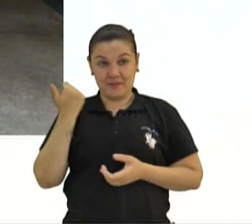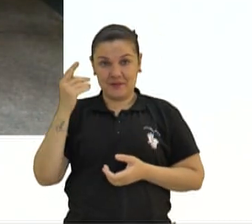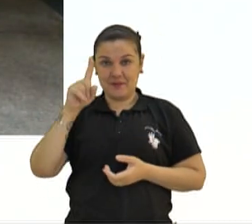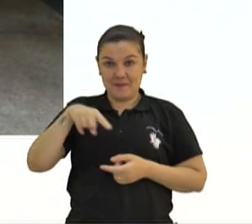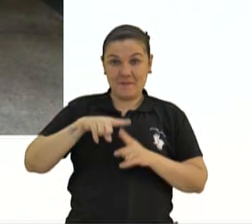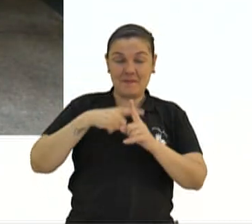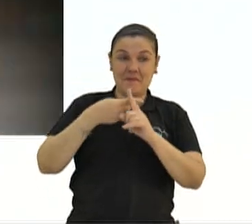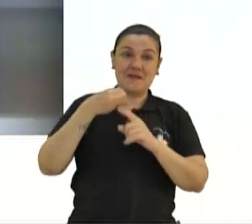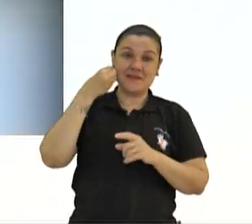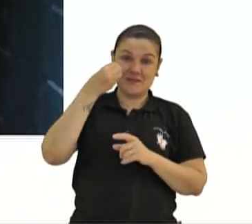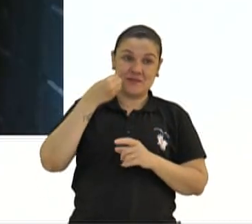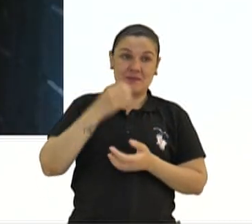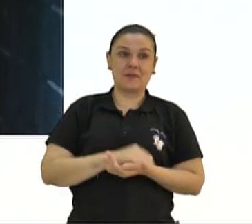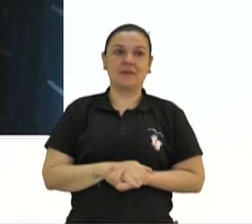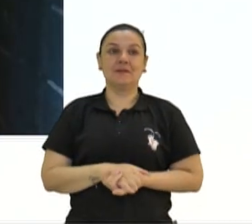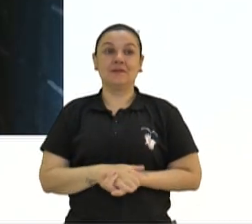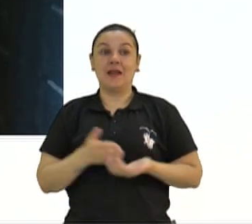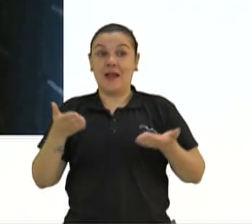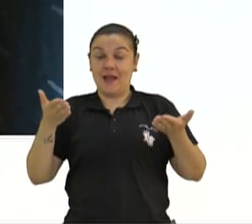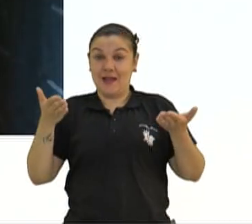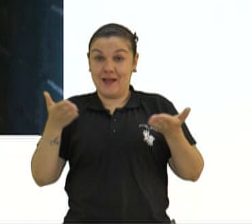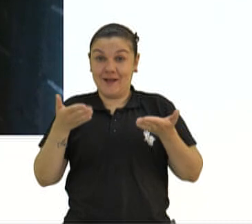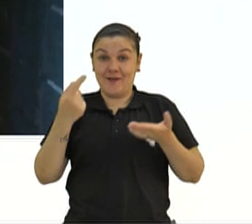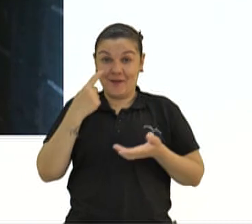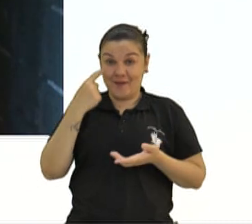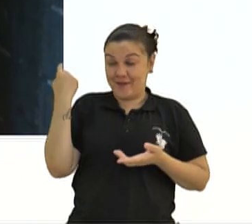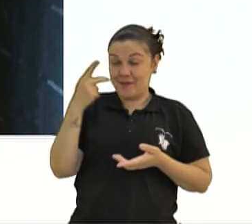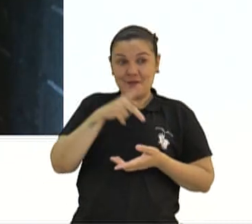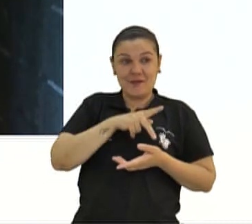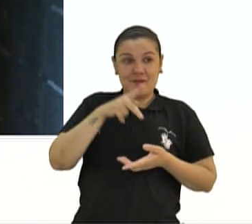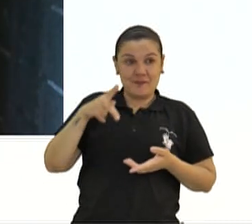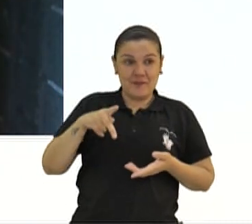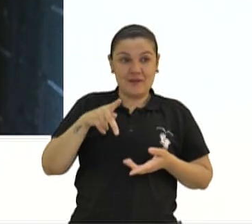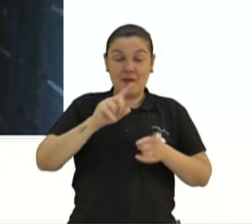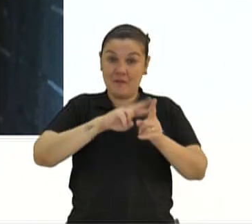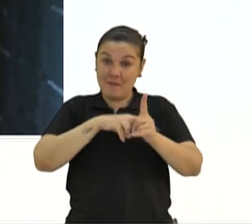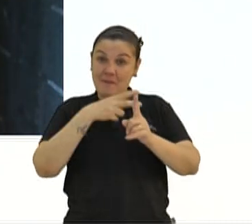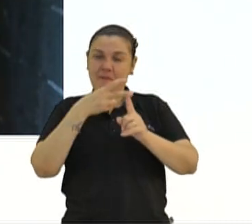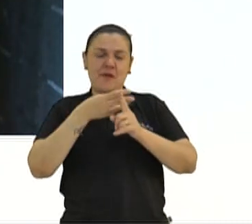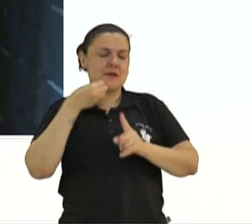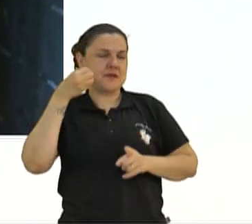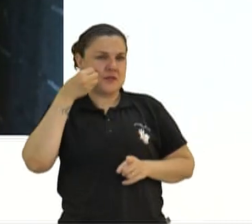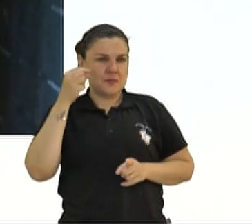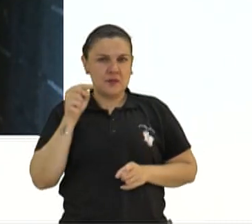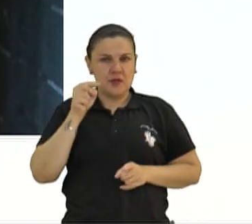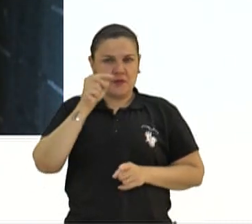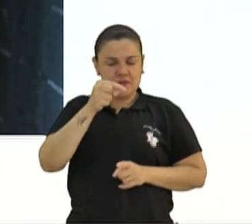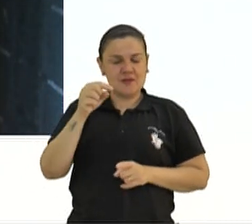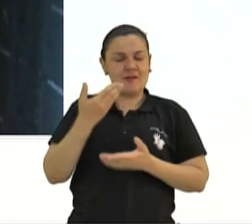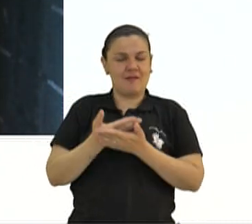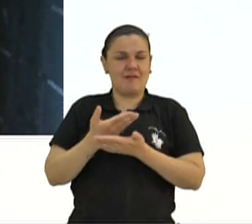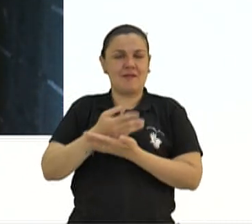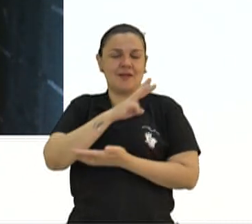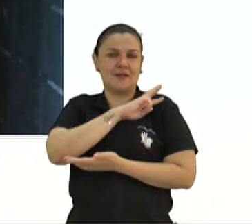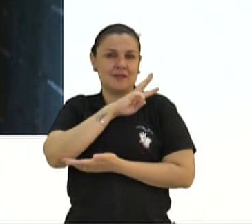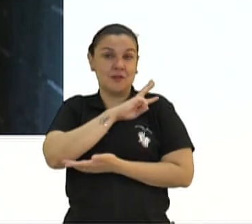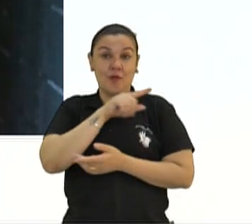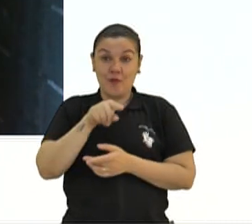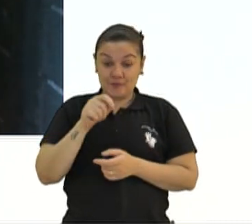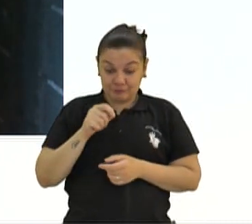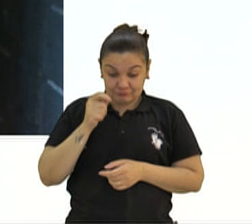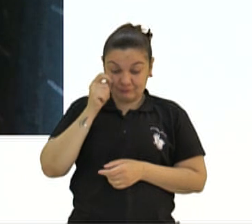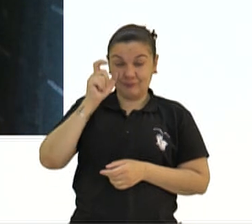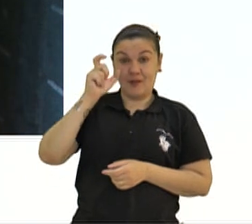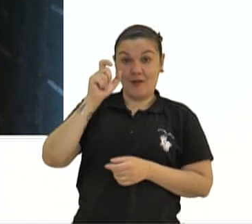um experimento. Então, professor Marcos, estamos aqui para mais um experimento. Você é aluno da terceira série, né? Hoje